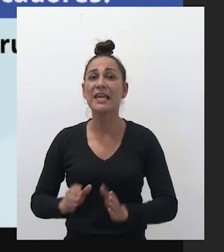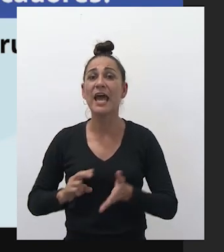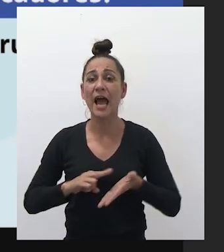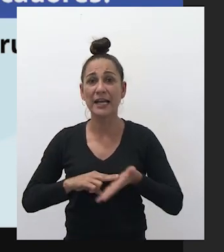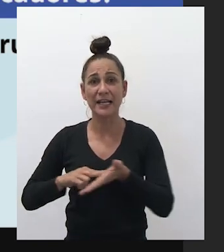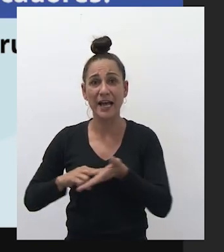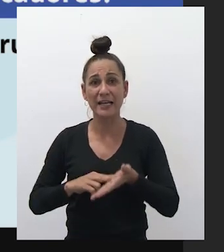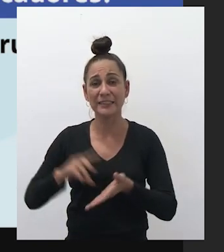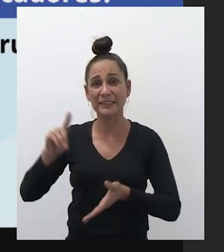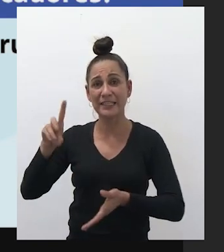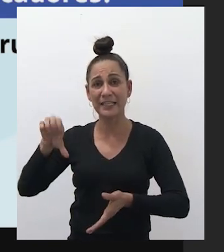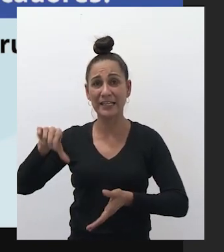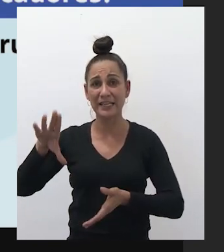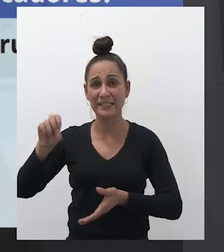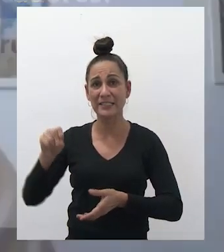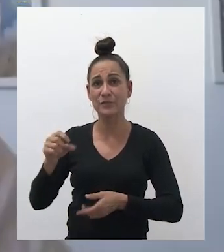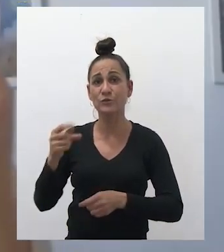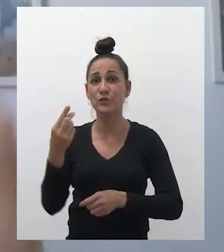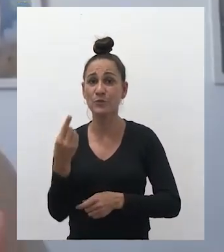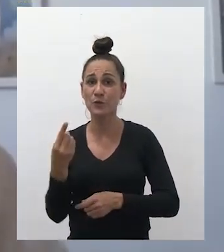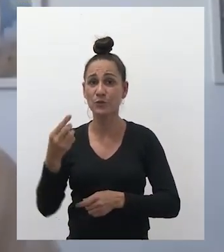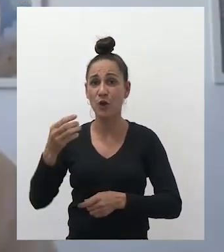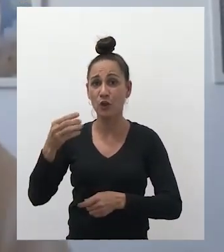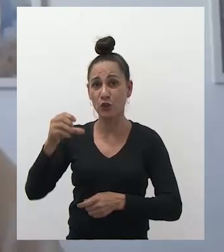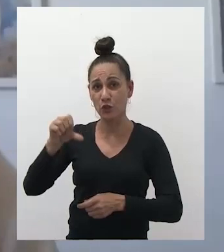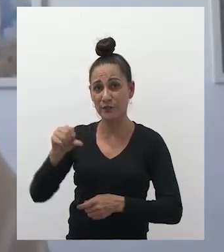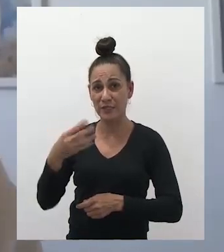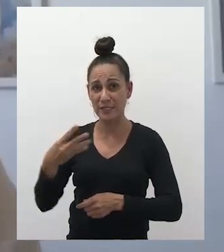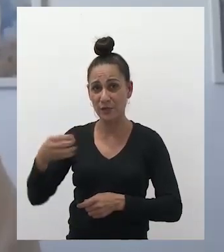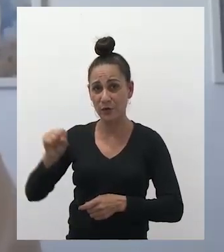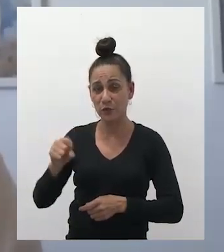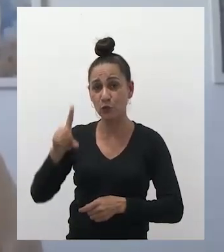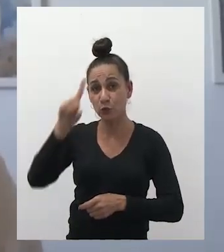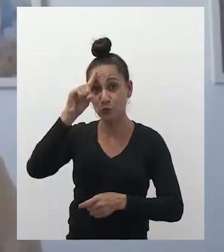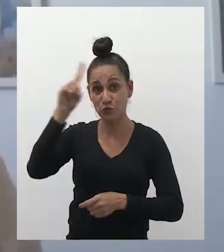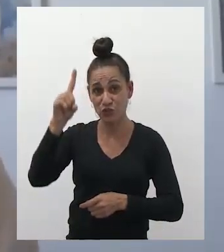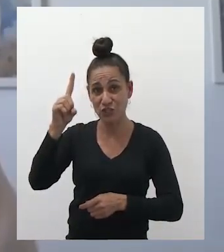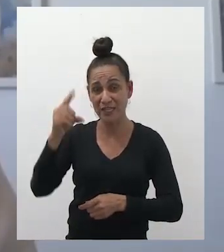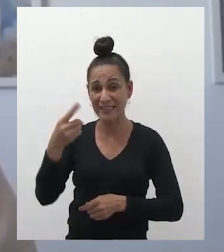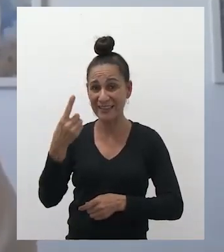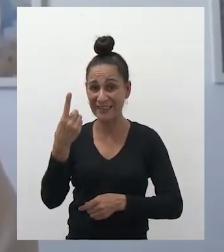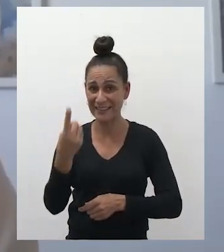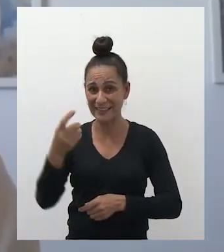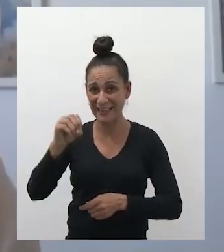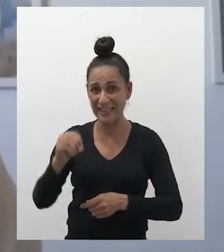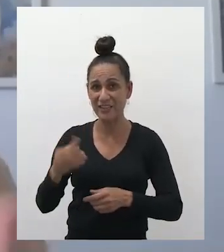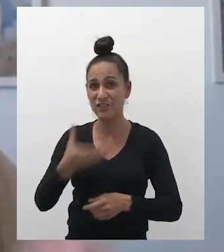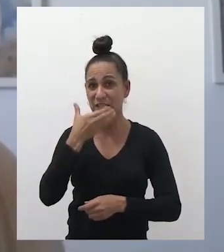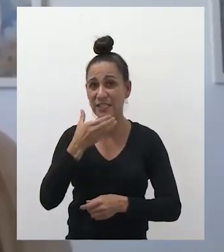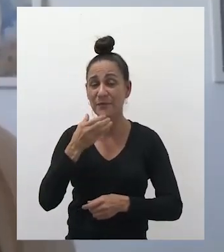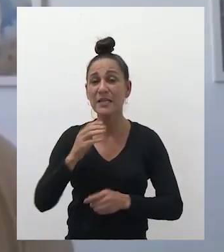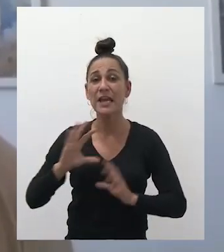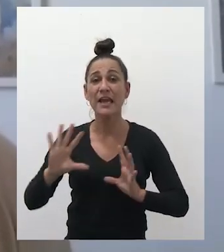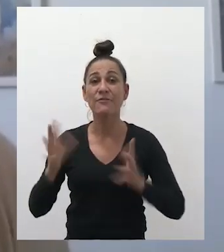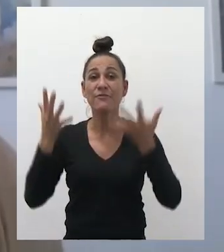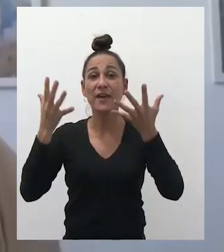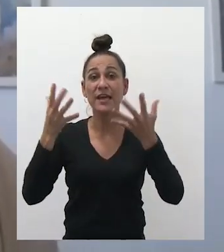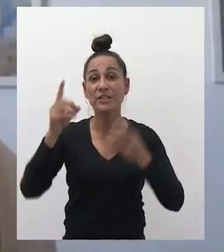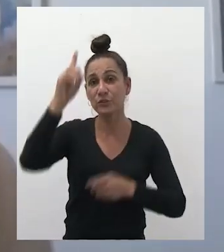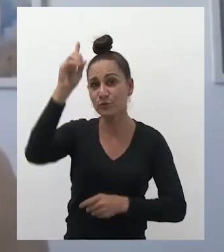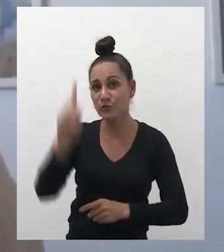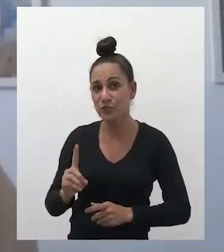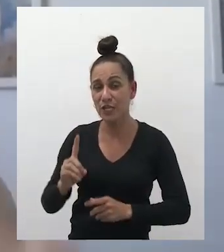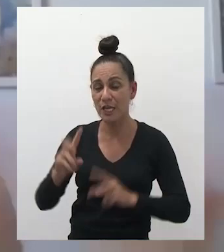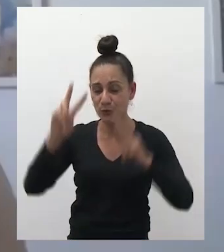de 1948. É por isso que todo dia 10 de dezembro se comemora o Dia dos Direitos